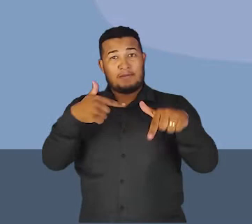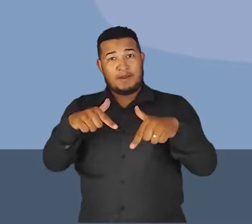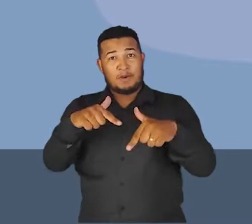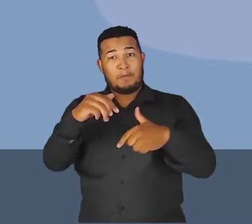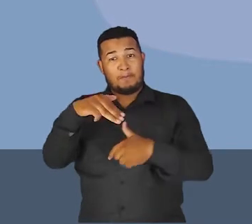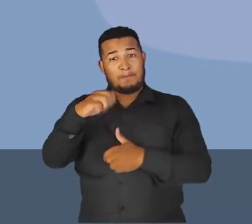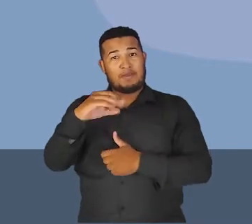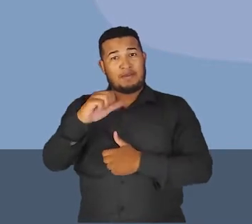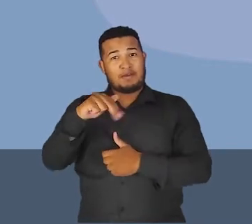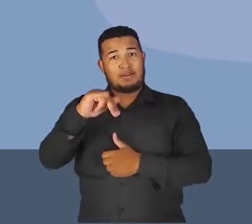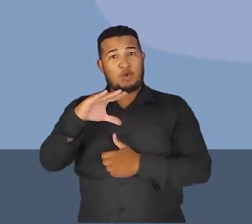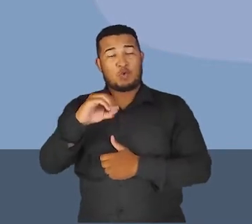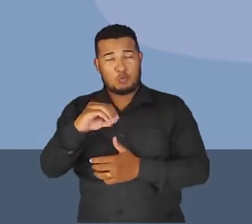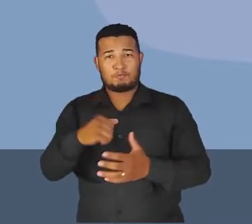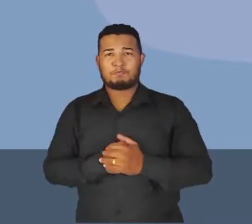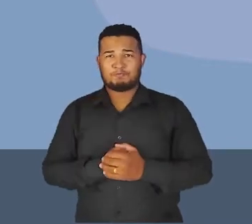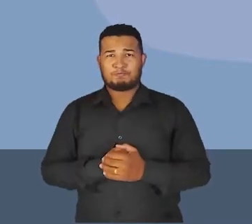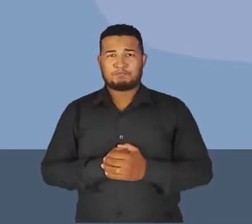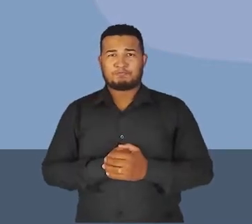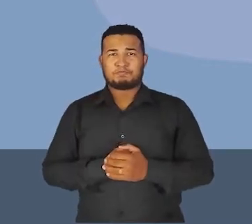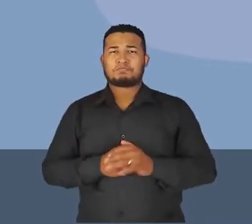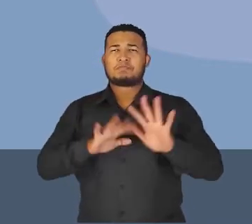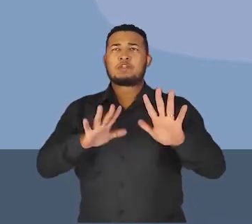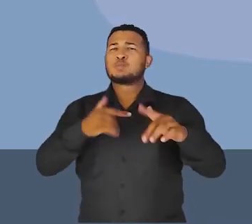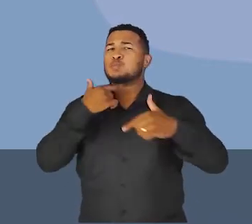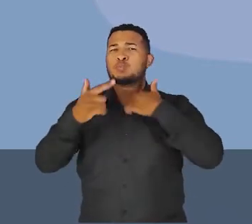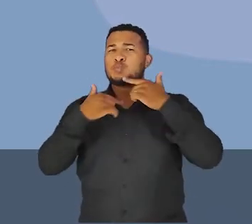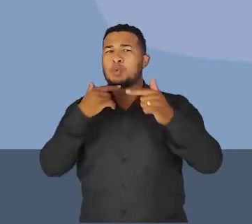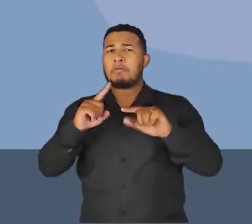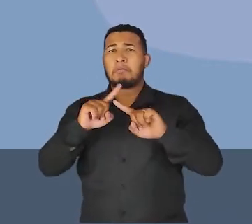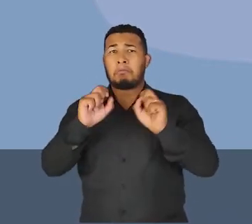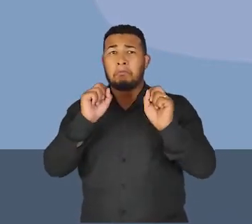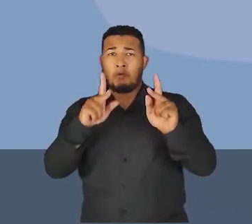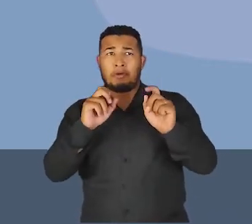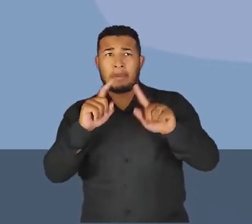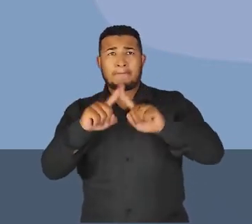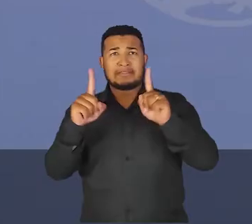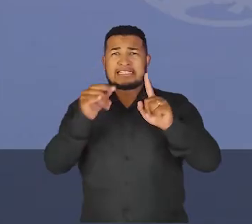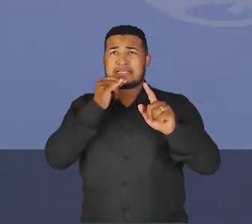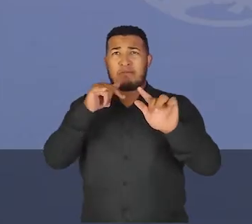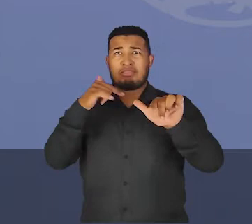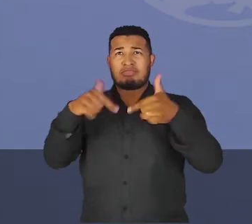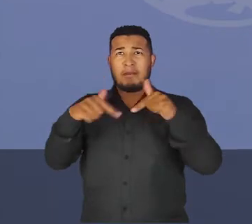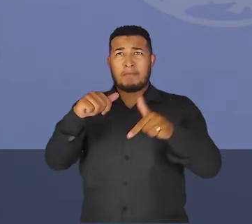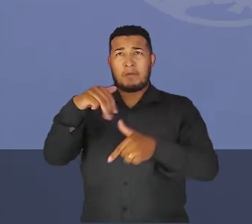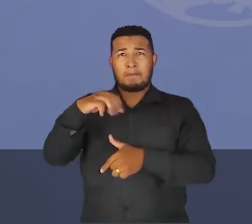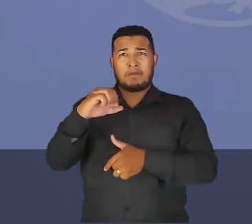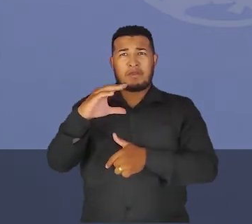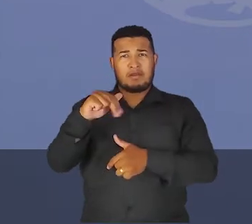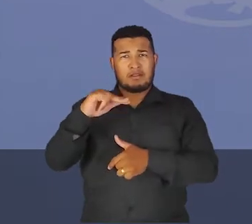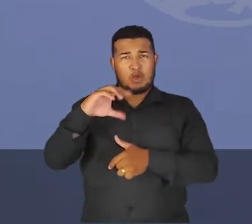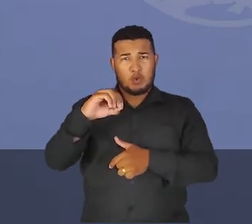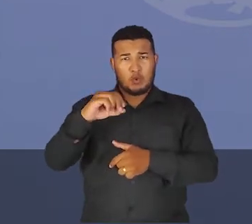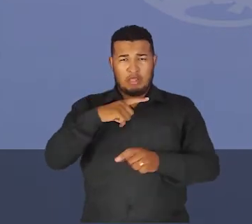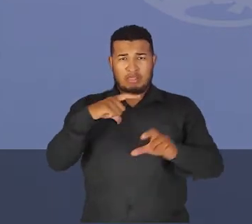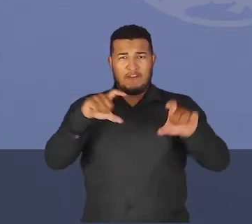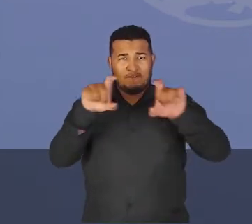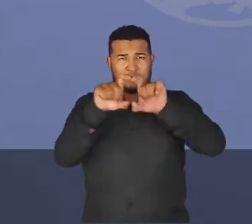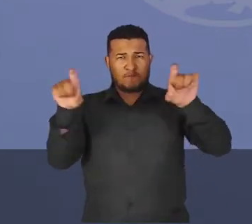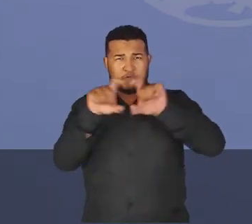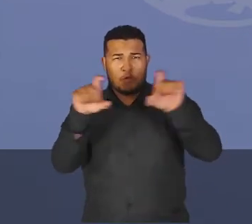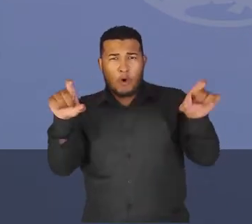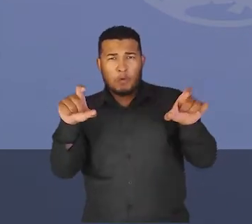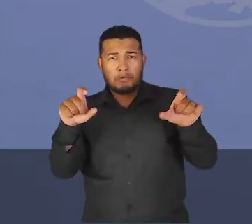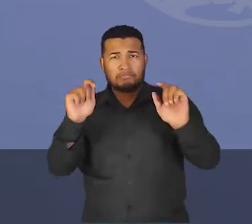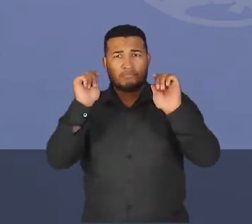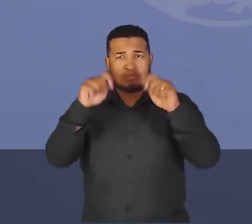trabalho mecânico. Aí você poderia me questionar, esse tal de trabalho mecânico tem uma fórmula? Nós